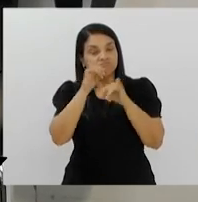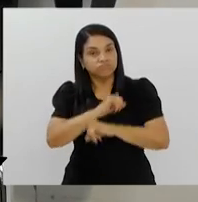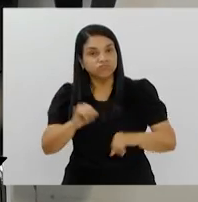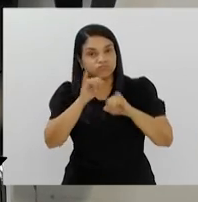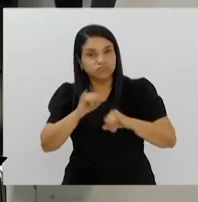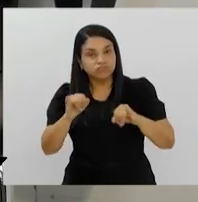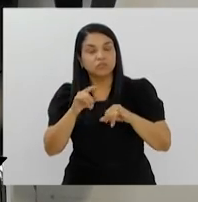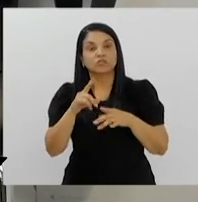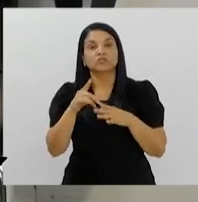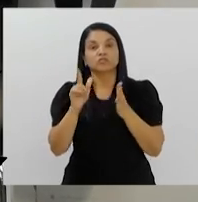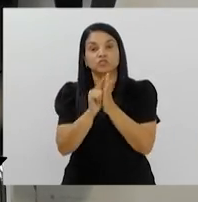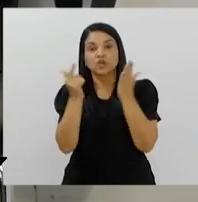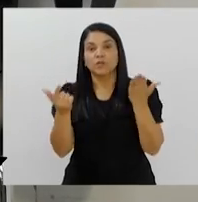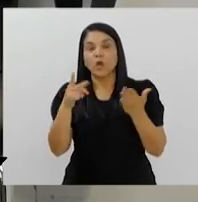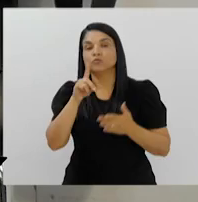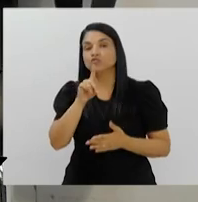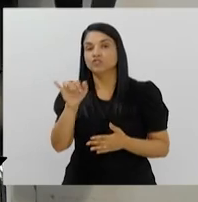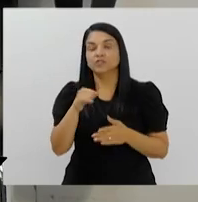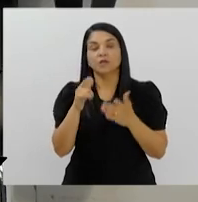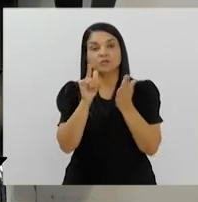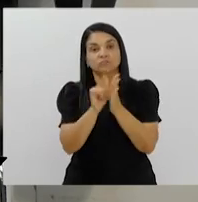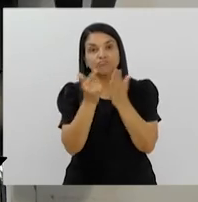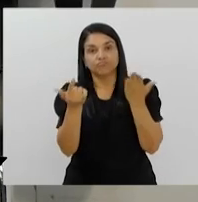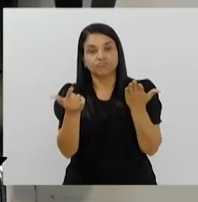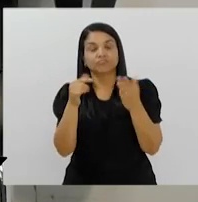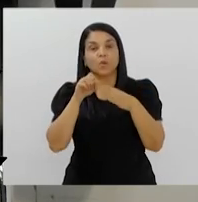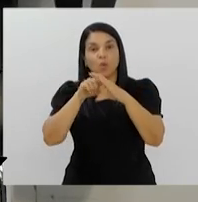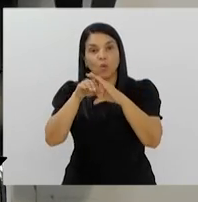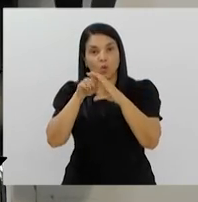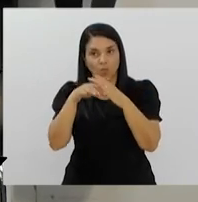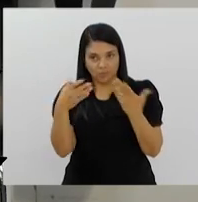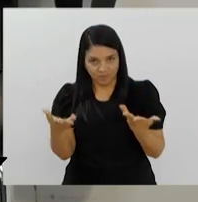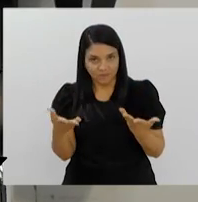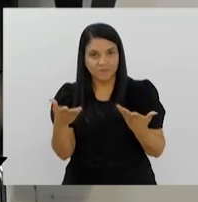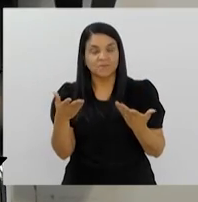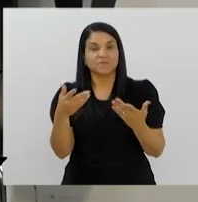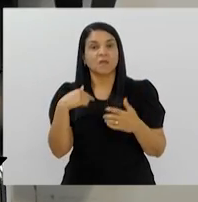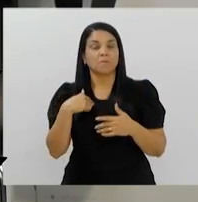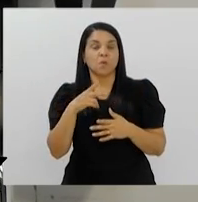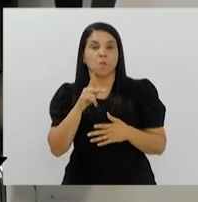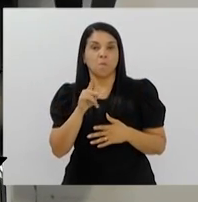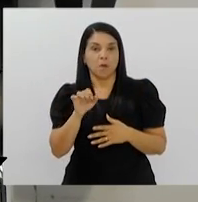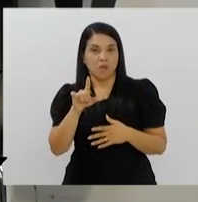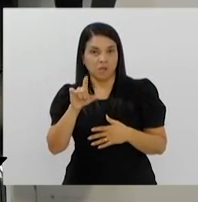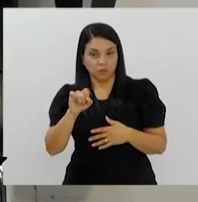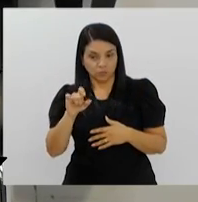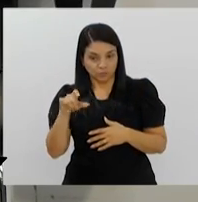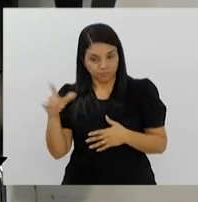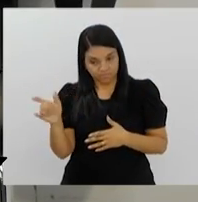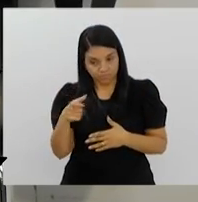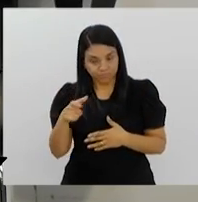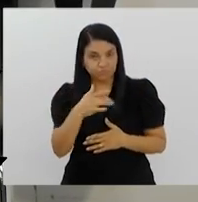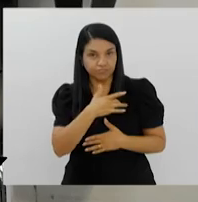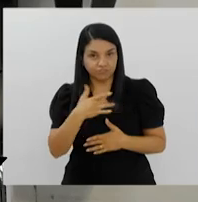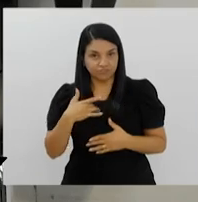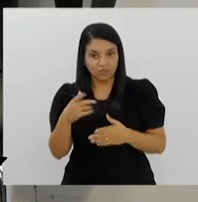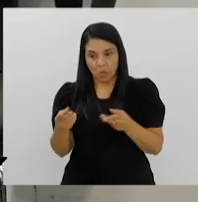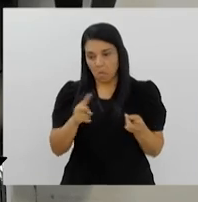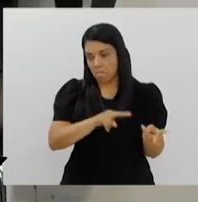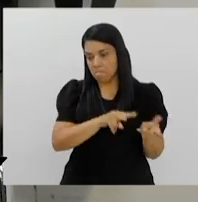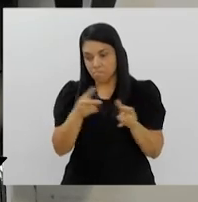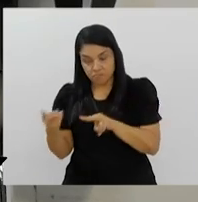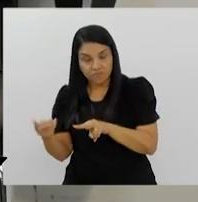jornal Globo Eles foram até Unimed F meu plano não havia sido é feito a migração o Daniel